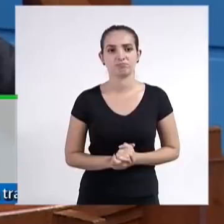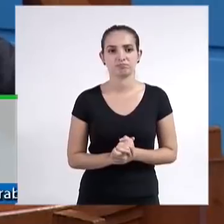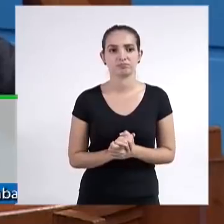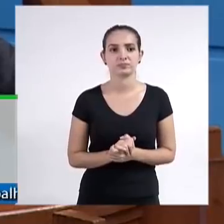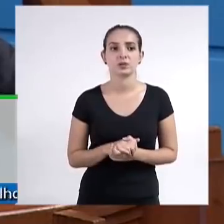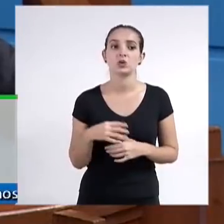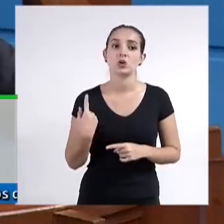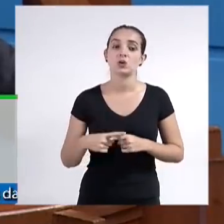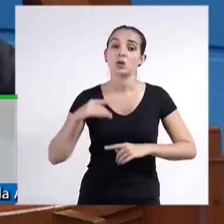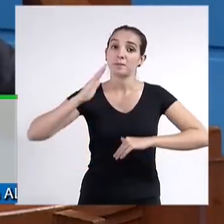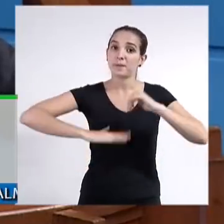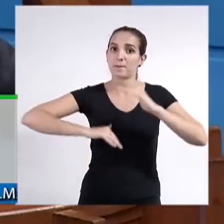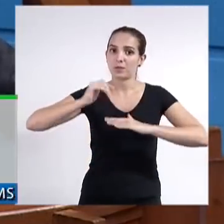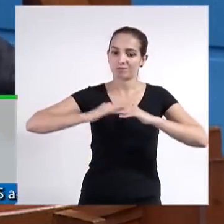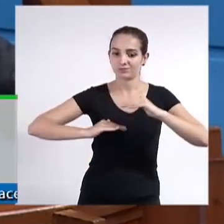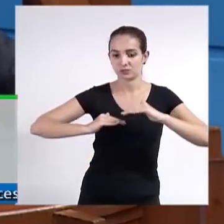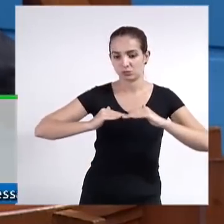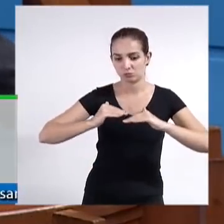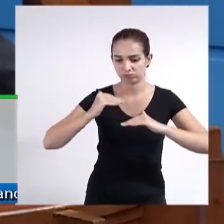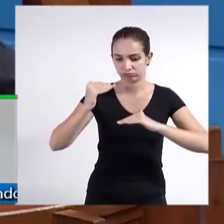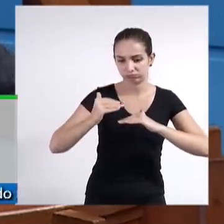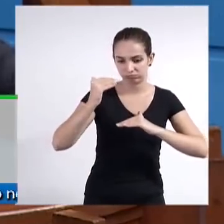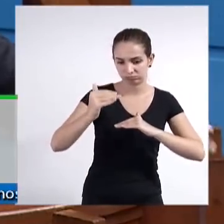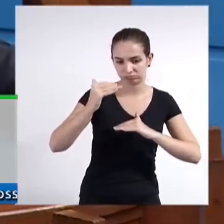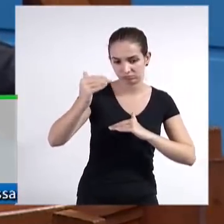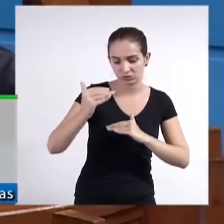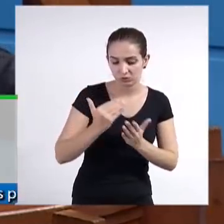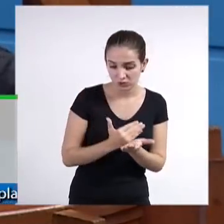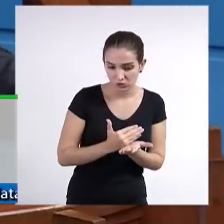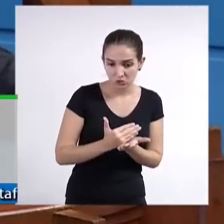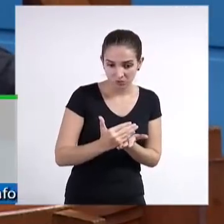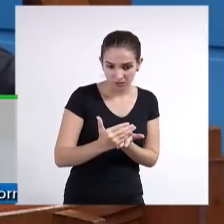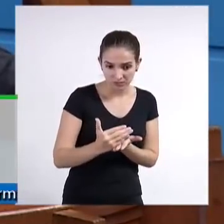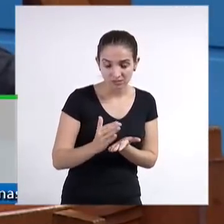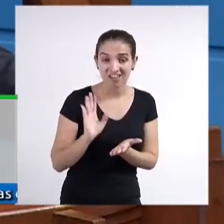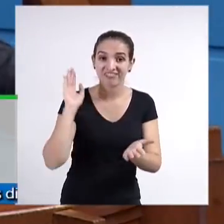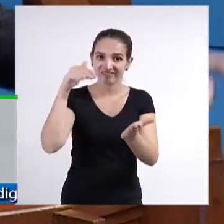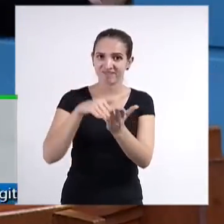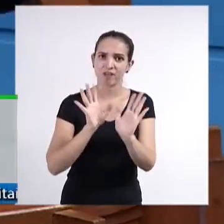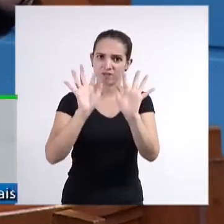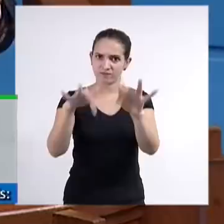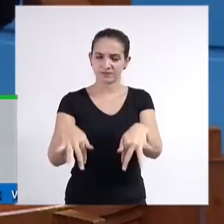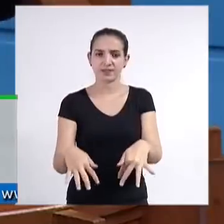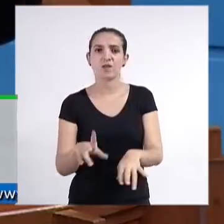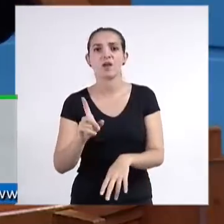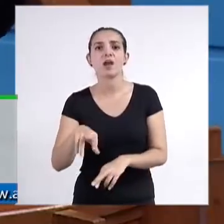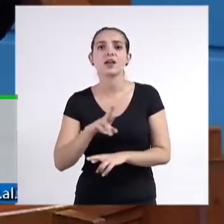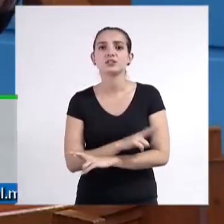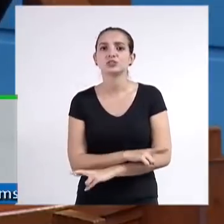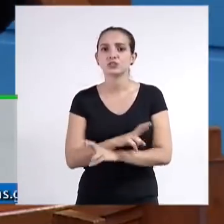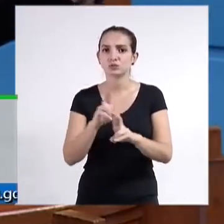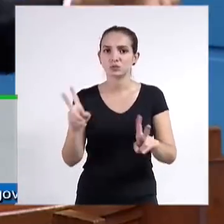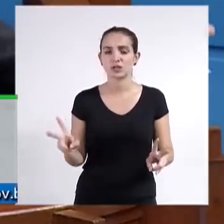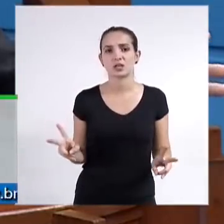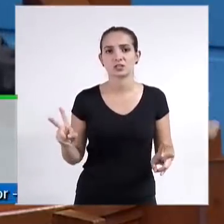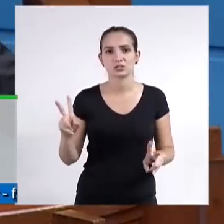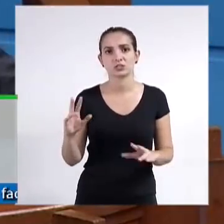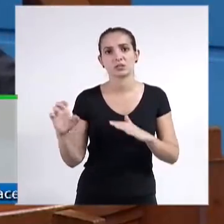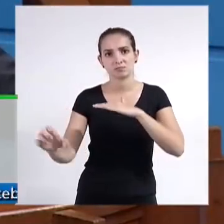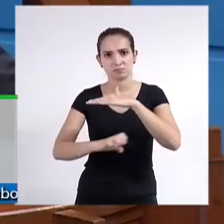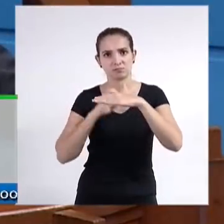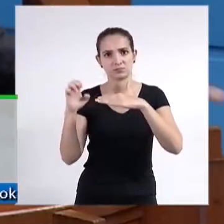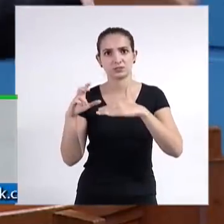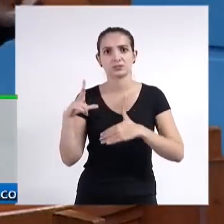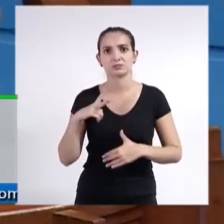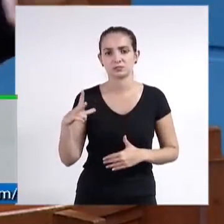É uma carreira que permite você entrar e sair no final. É diferente da iniciativa